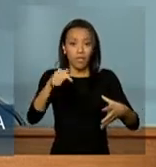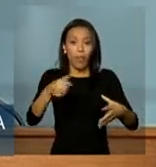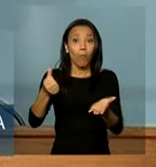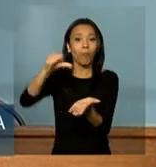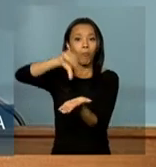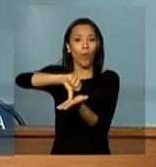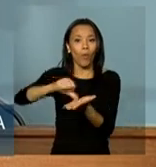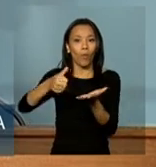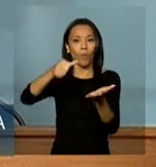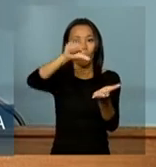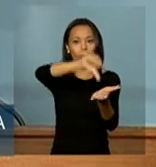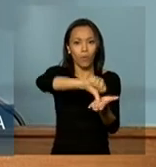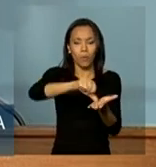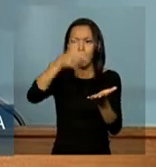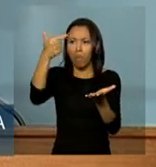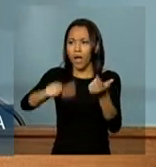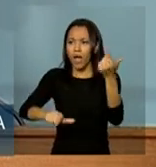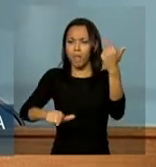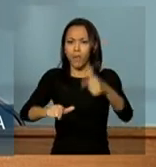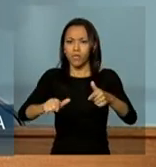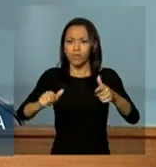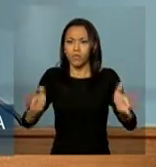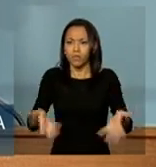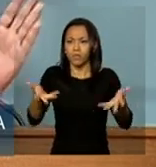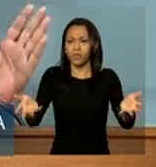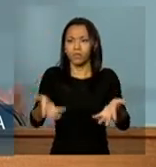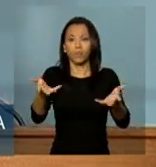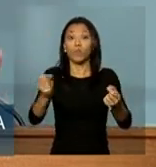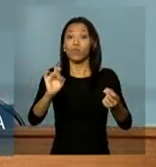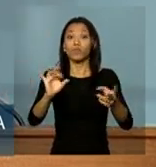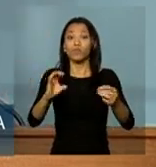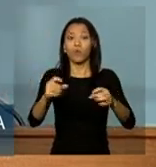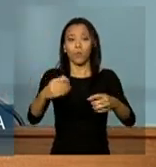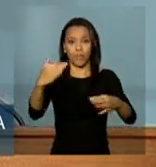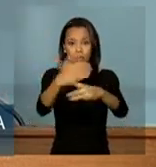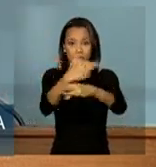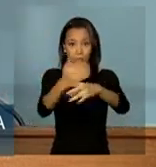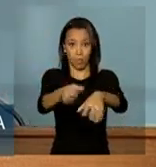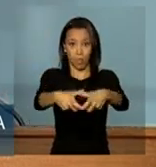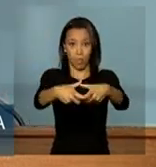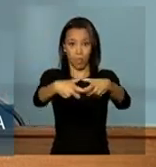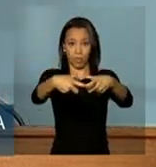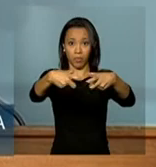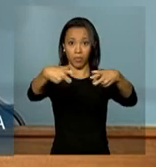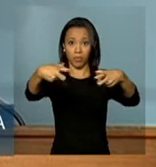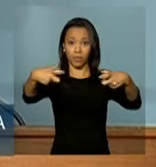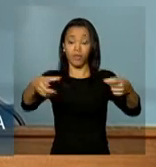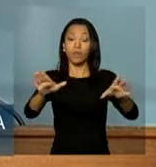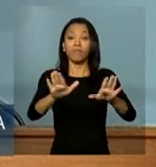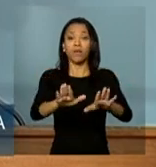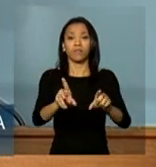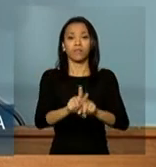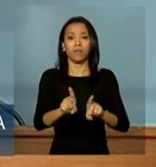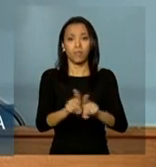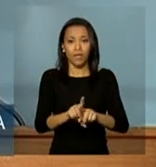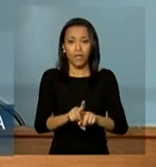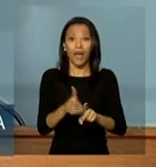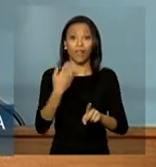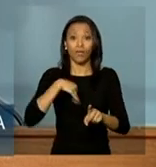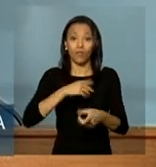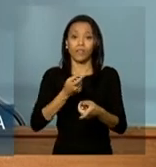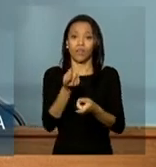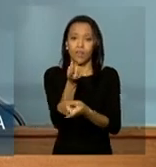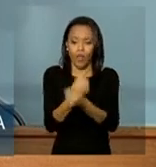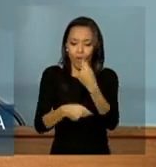que mais impulsiona o crescimento, não só urbano, mas impulsiona o crescimento do ponto de vista da nossa